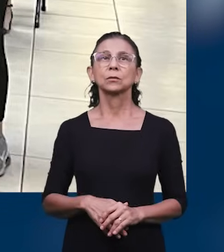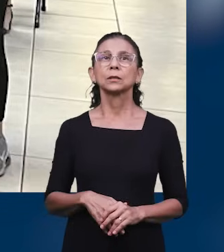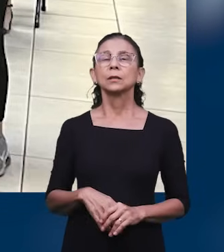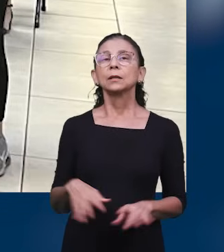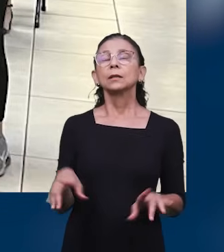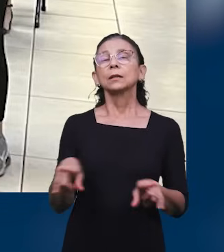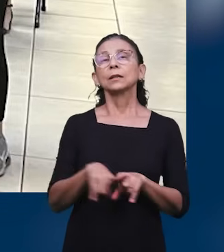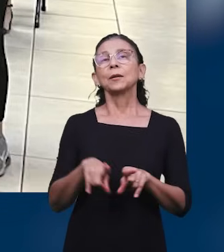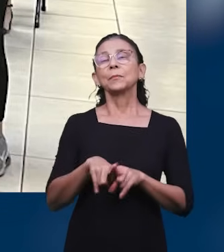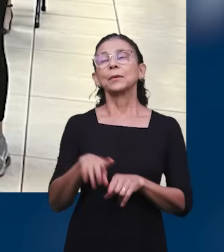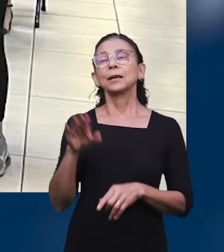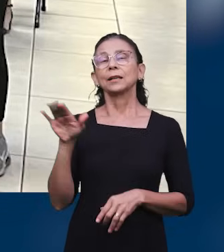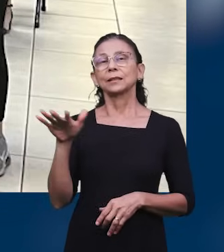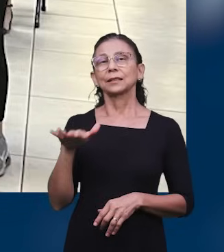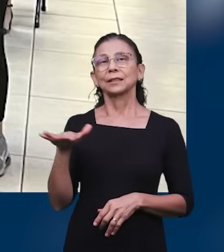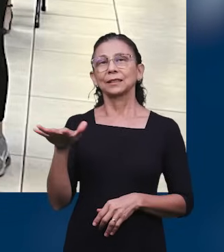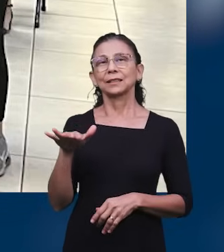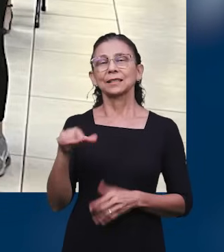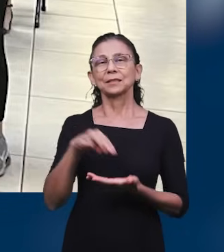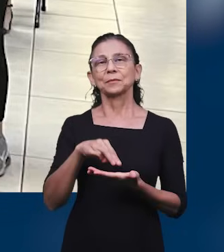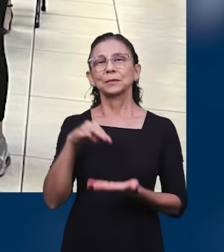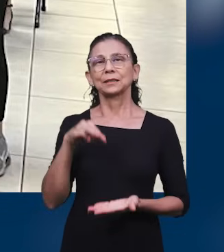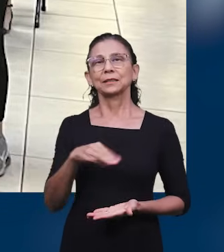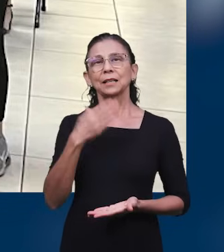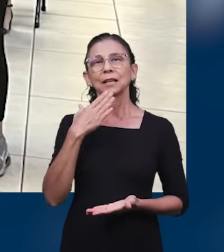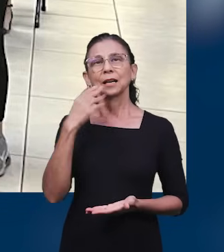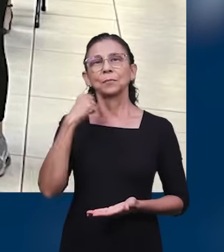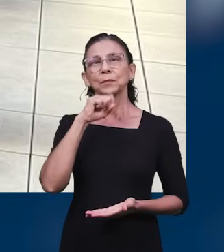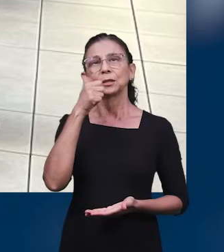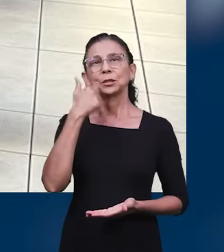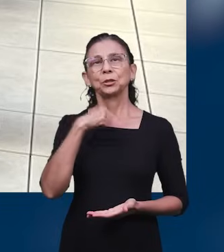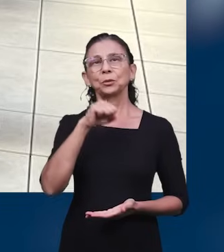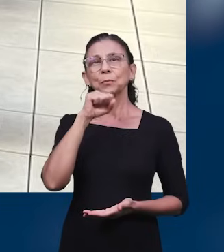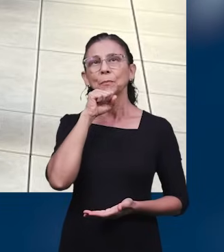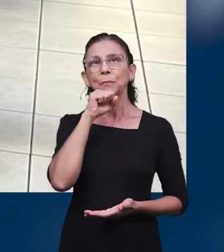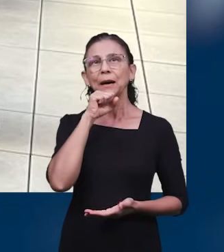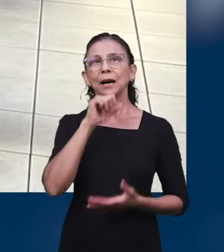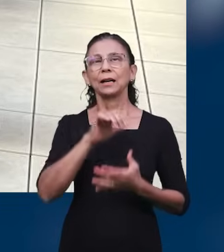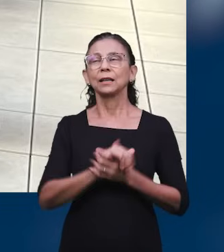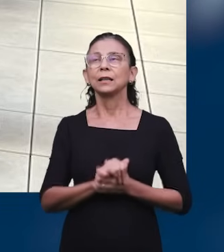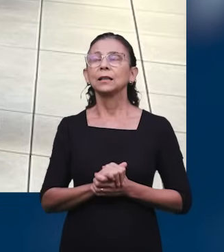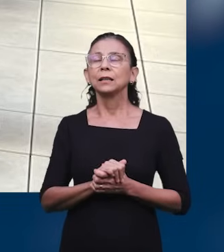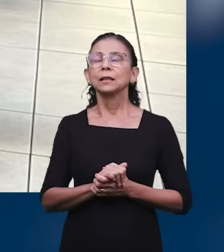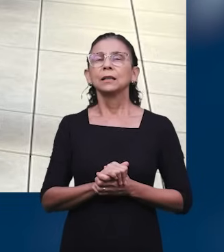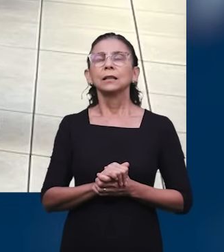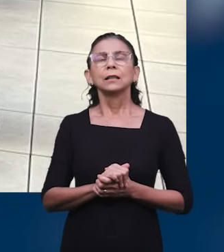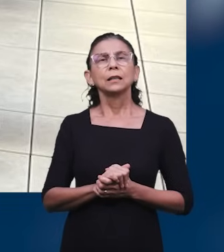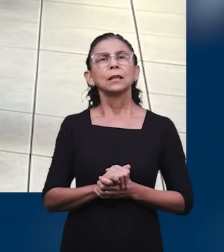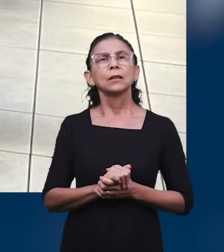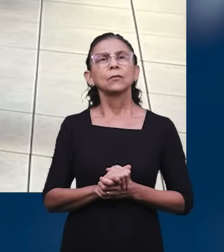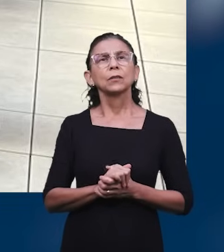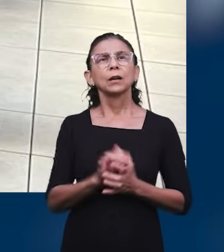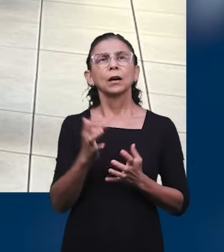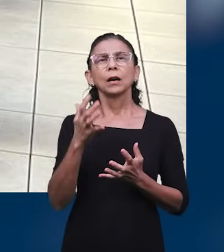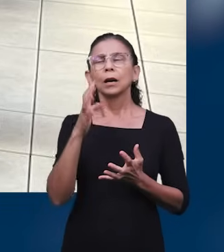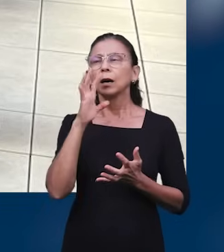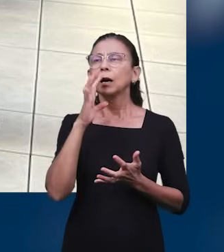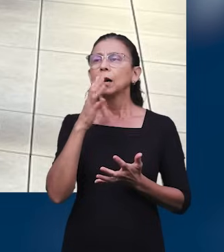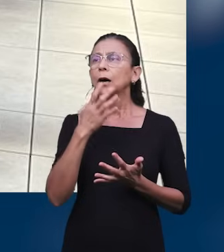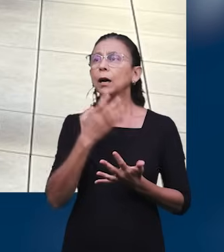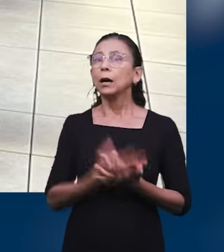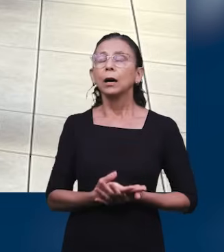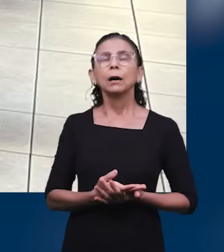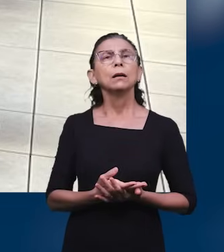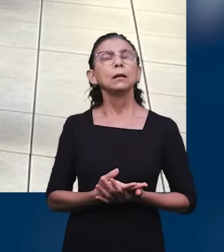crianças convidadas ficaram maravilhados ao escutar pela primeira vez sobre a breve volta de Jesus. A